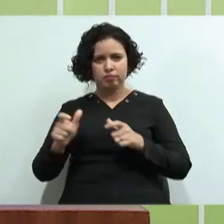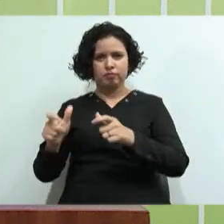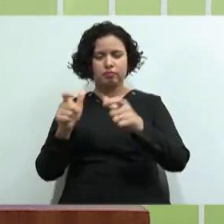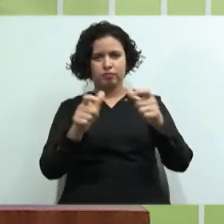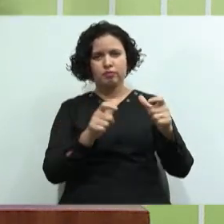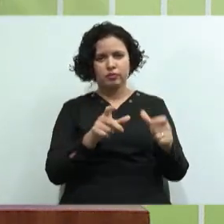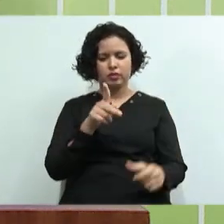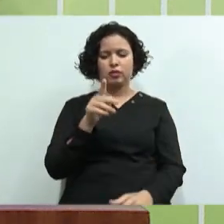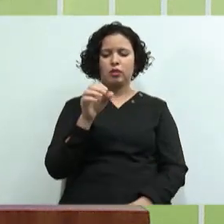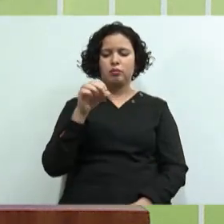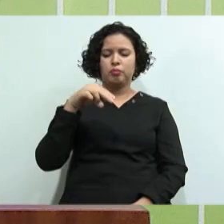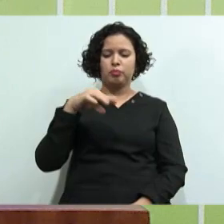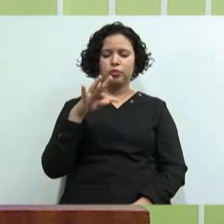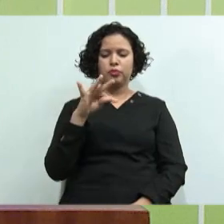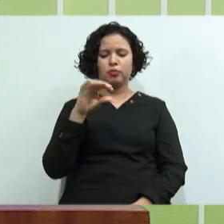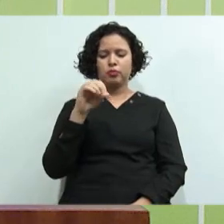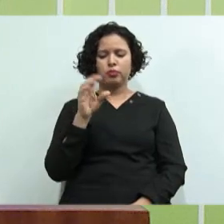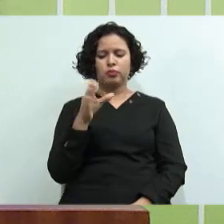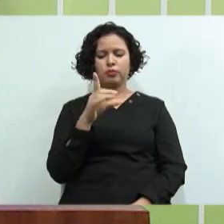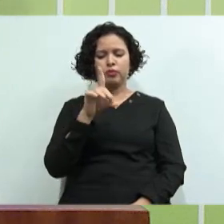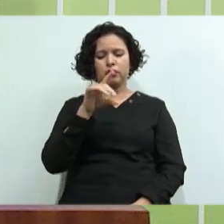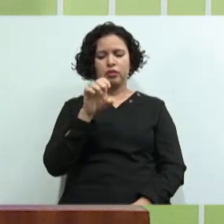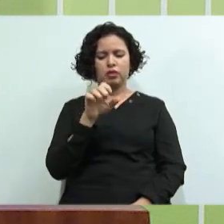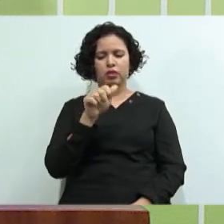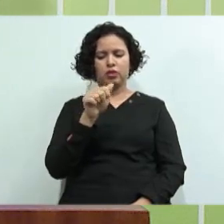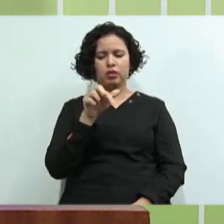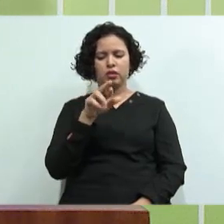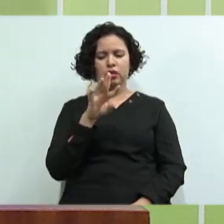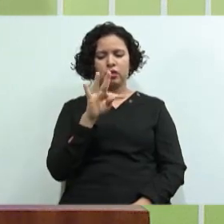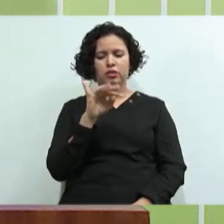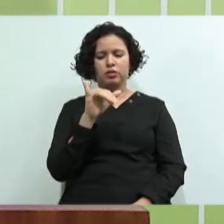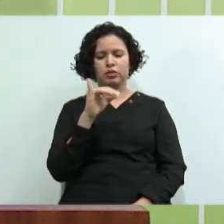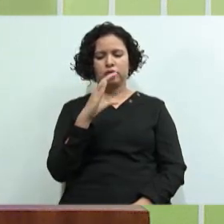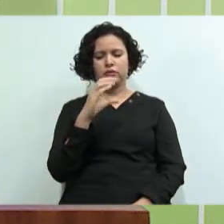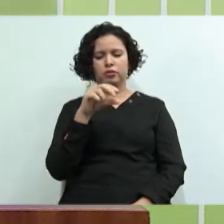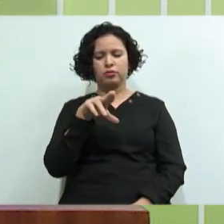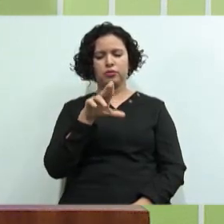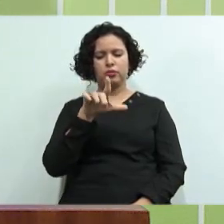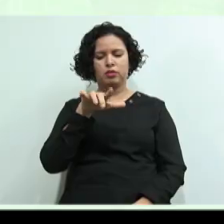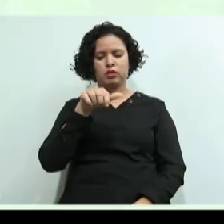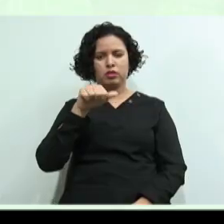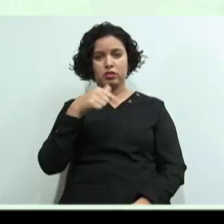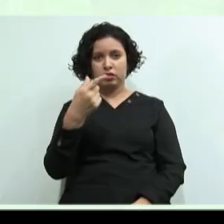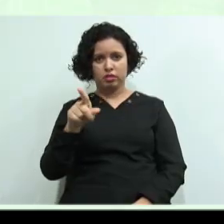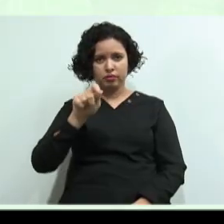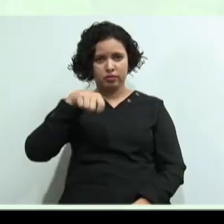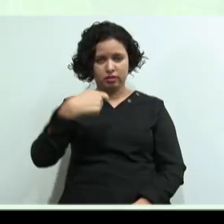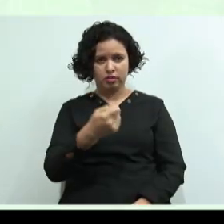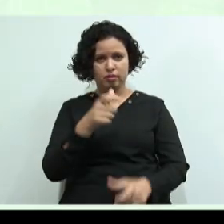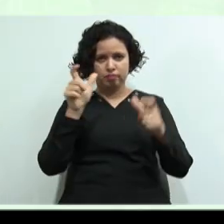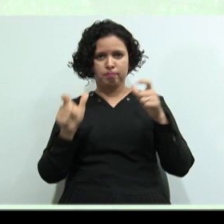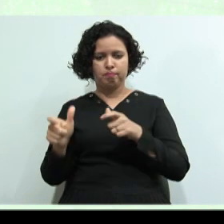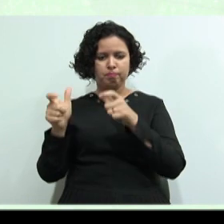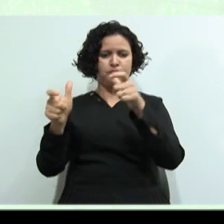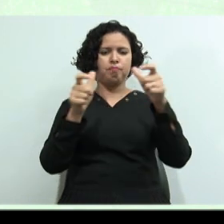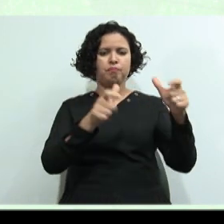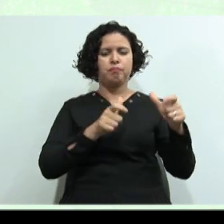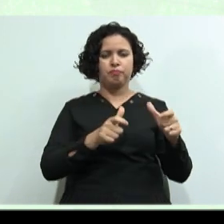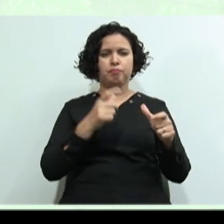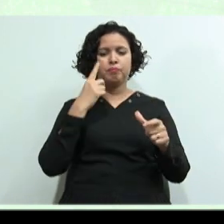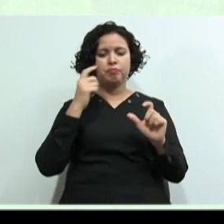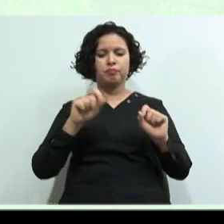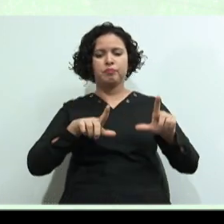de articulação. Tá bom? Vamos lá, então. Esse outro slide aqui, olha, vem